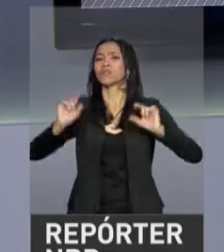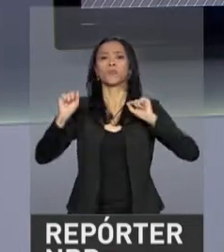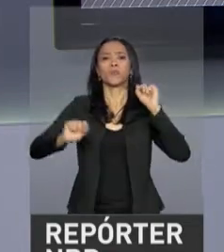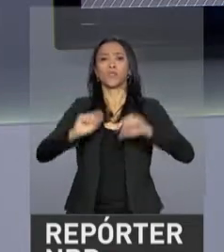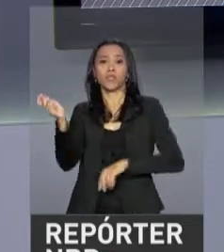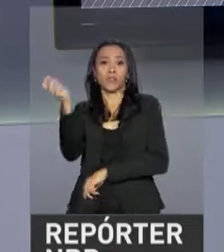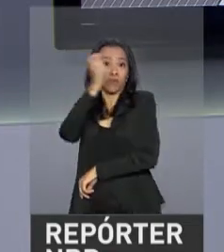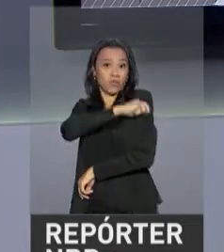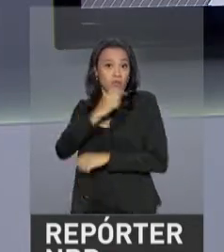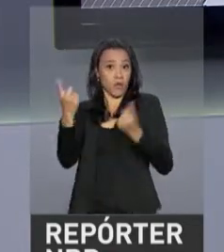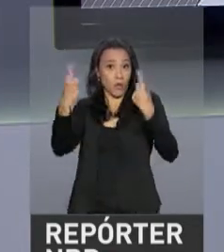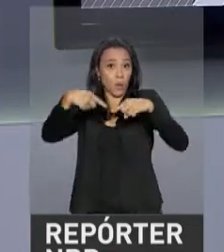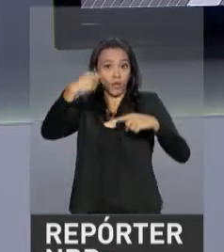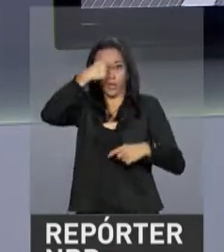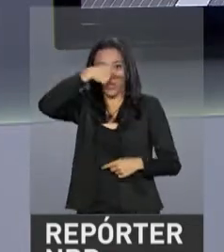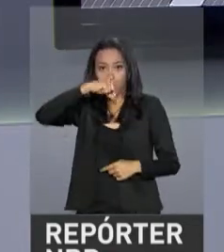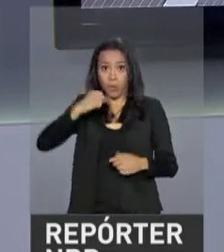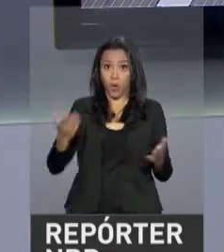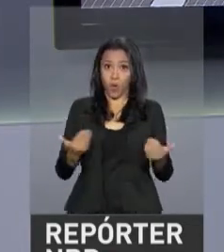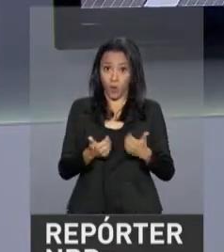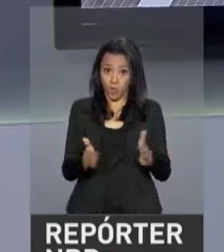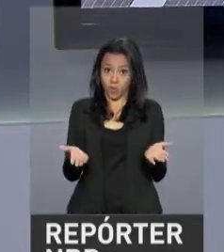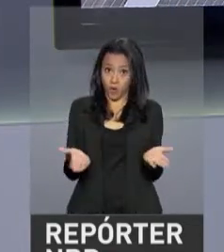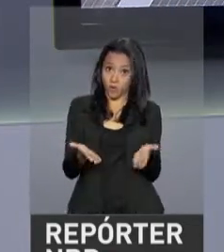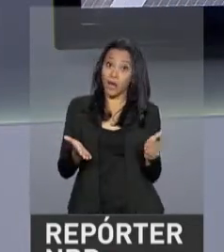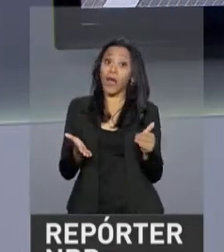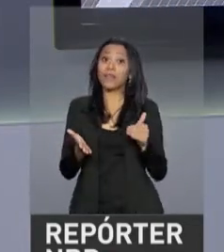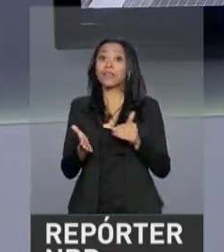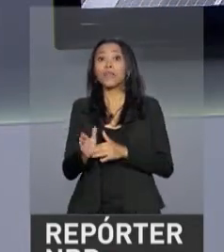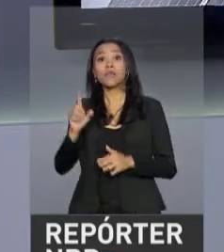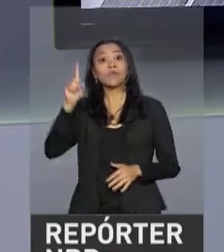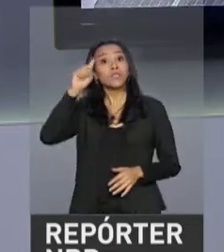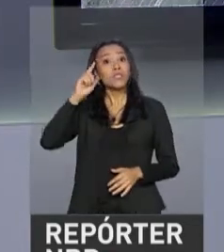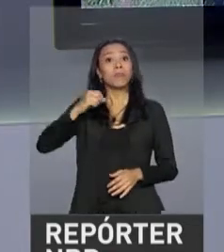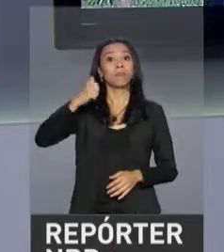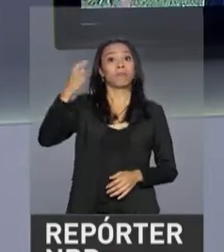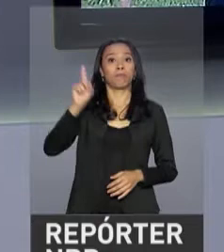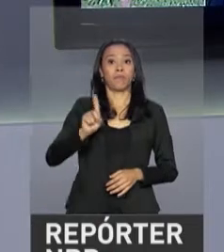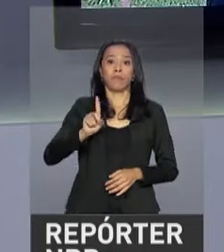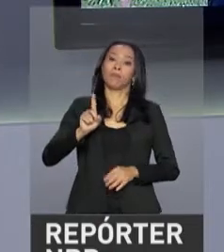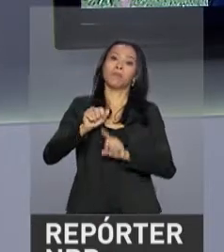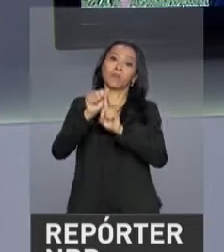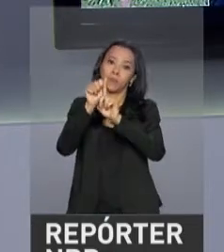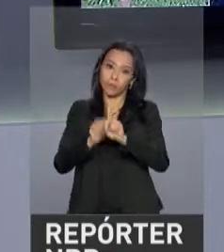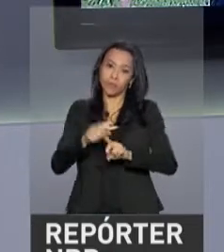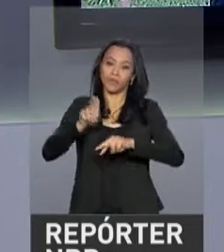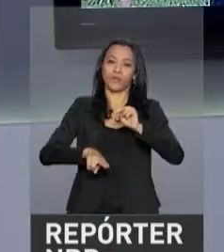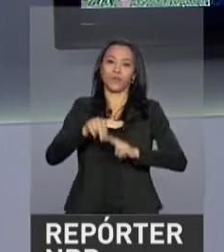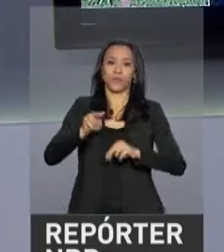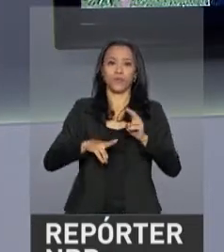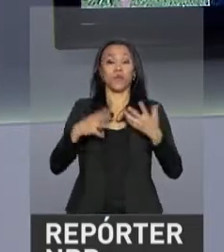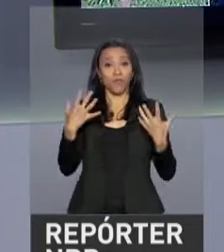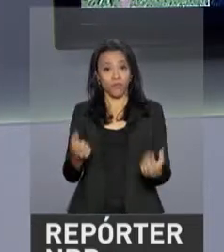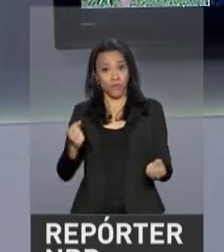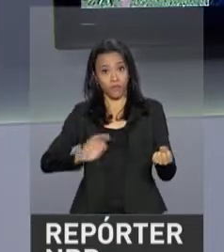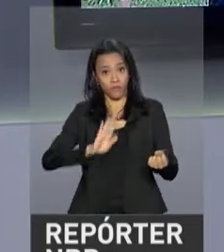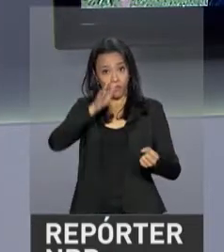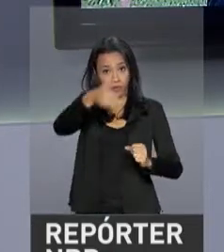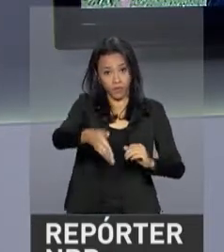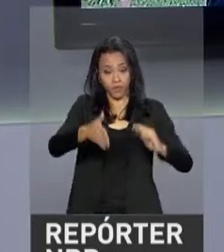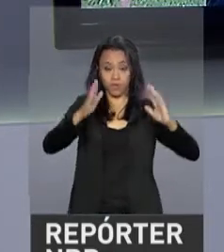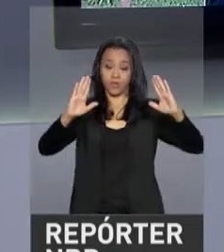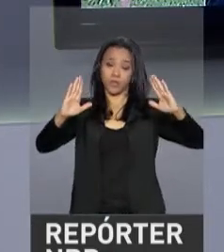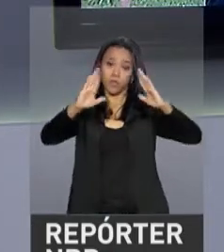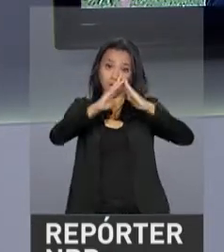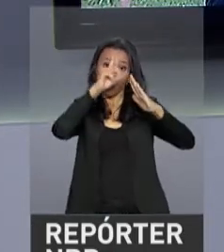começa hoje e vai até 1º de junho e nós vamos até um posto de saúde aqui em brasília falar ao vivo com a repórter márcia